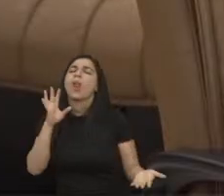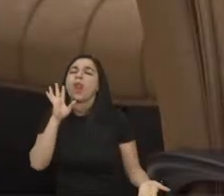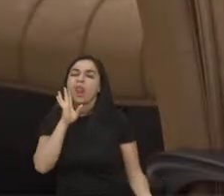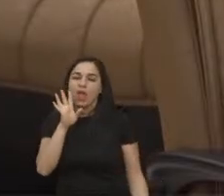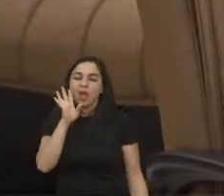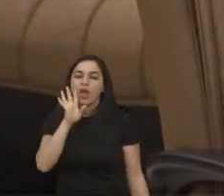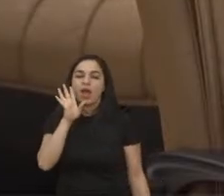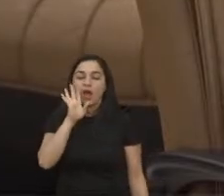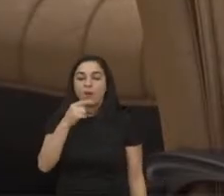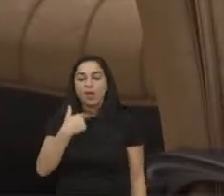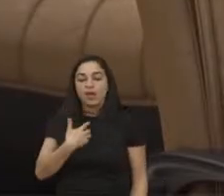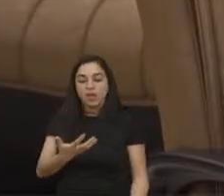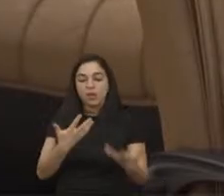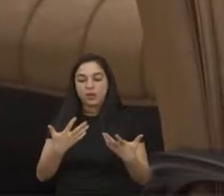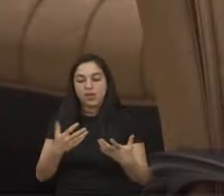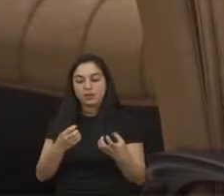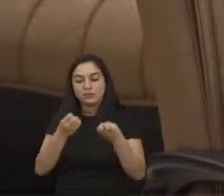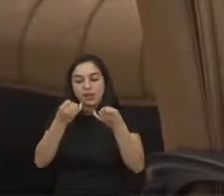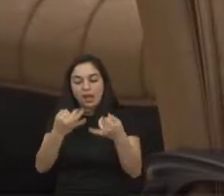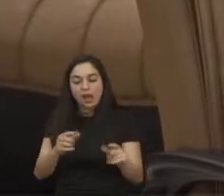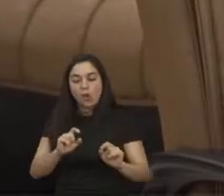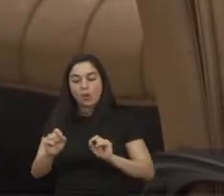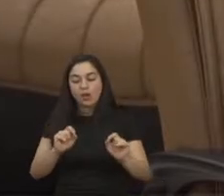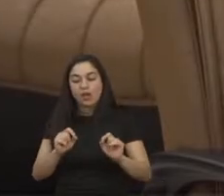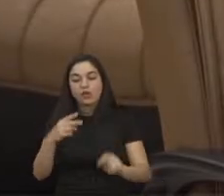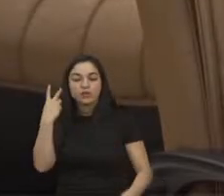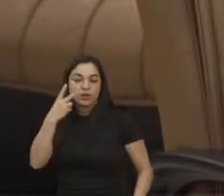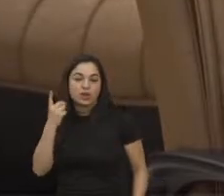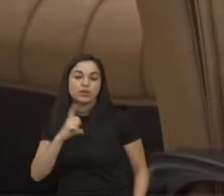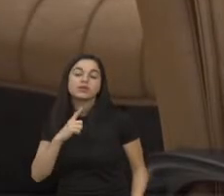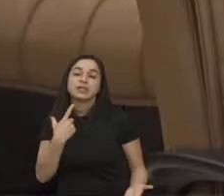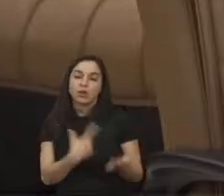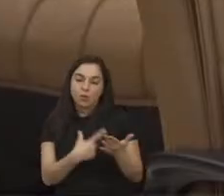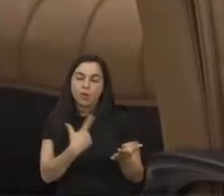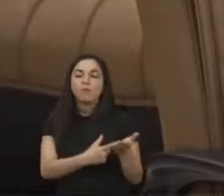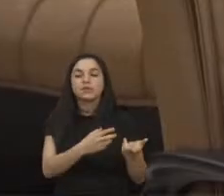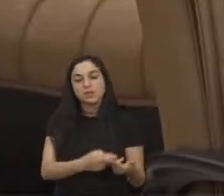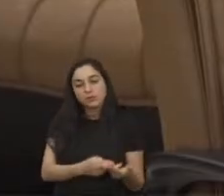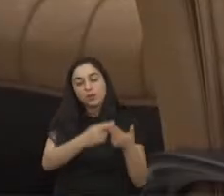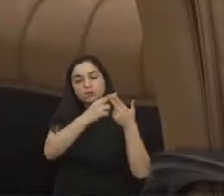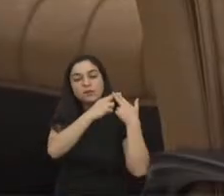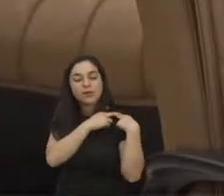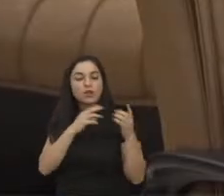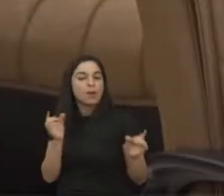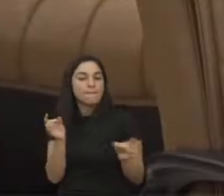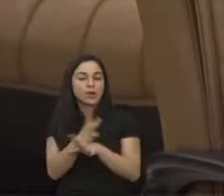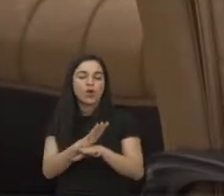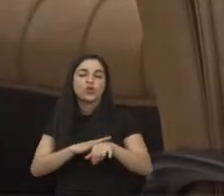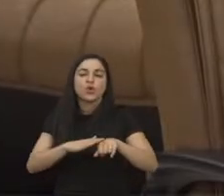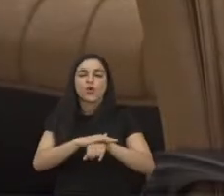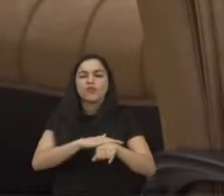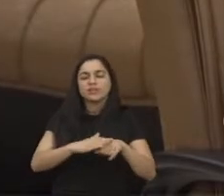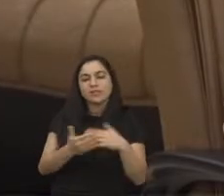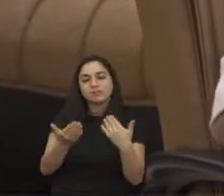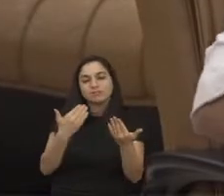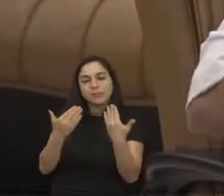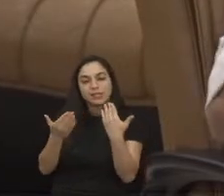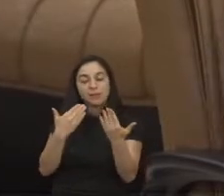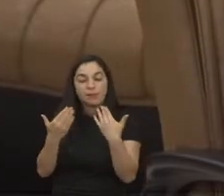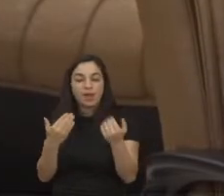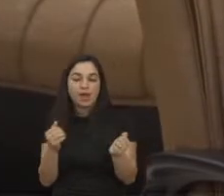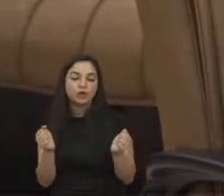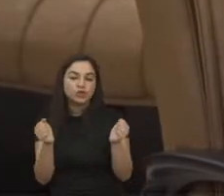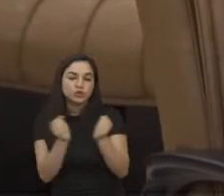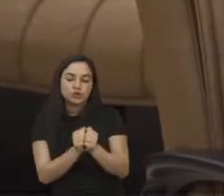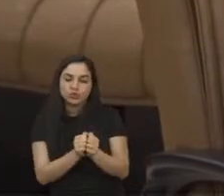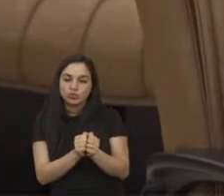eu quero destacar aqui o compromisso dos vereadores, a responsabilidade por estar dispostos a conversar aí com a oposição sobre